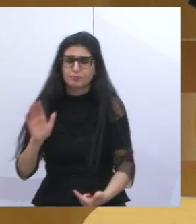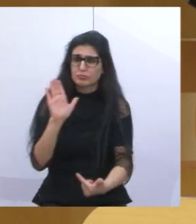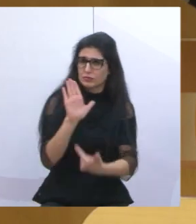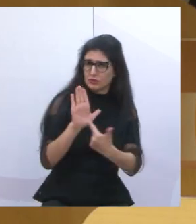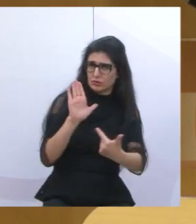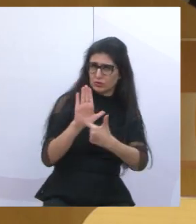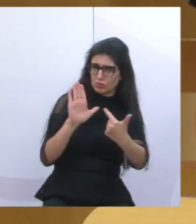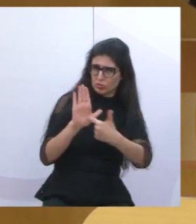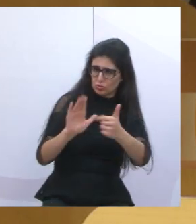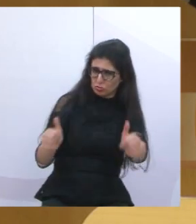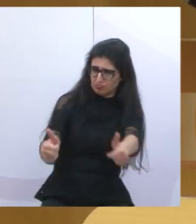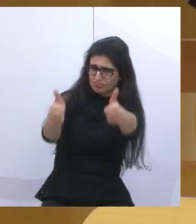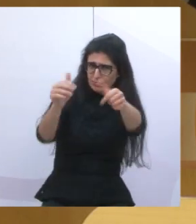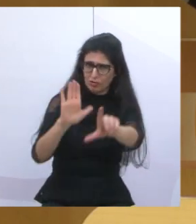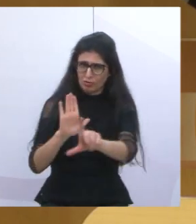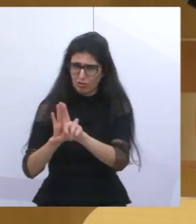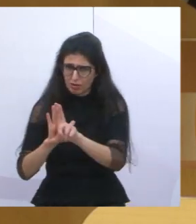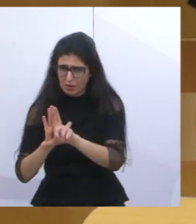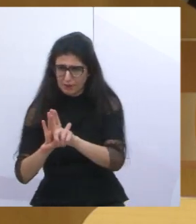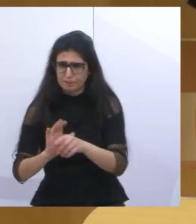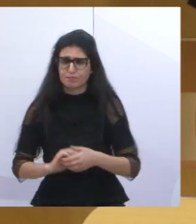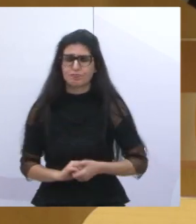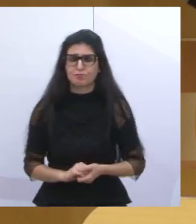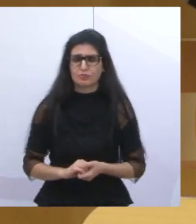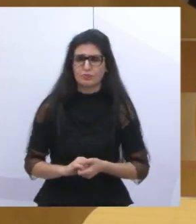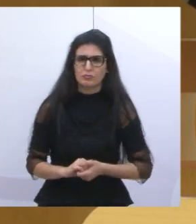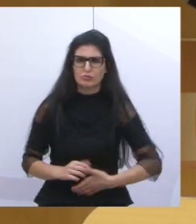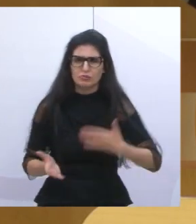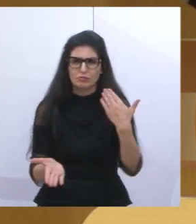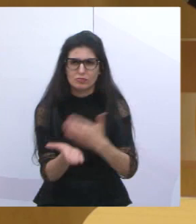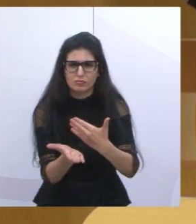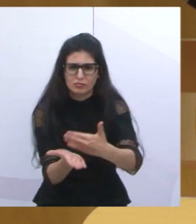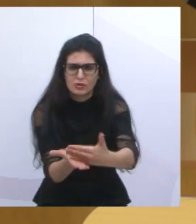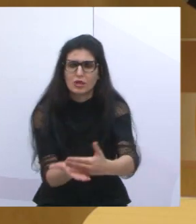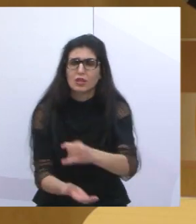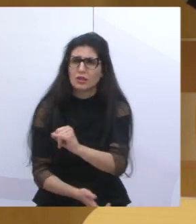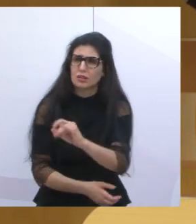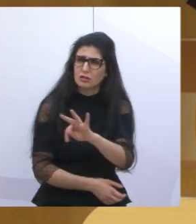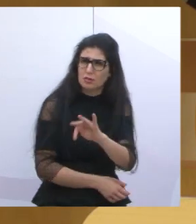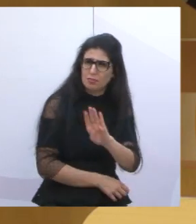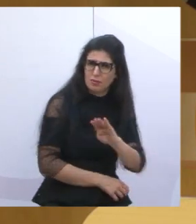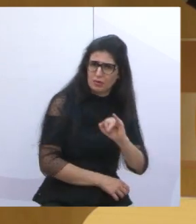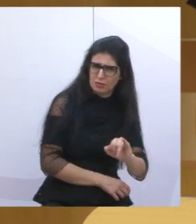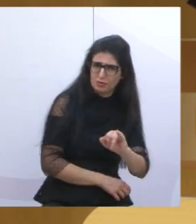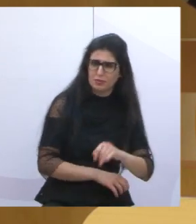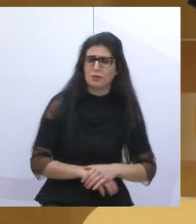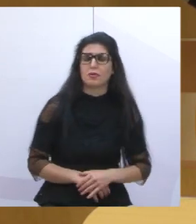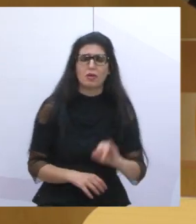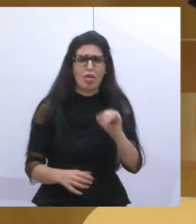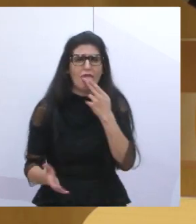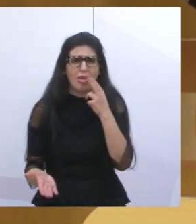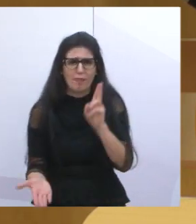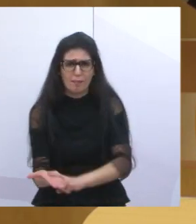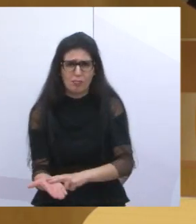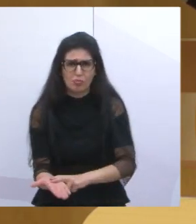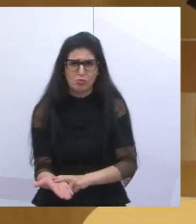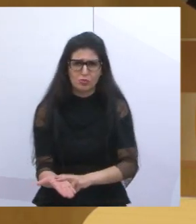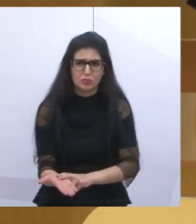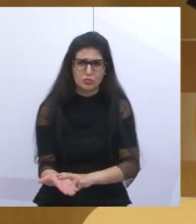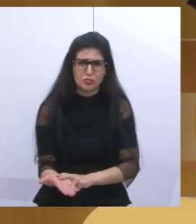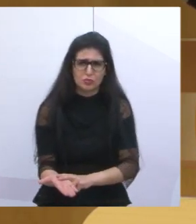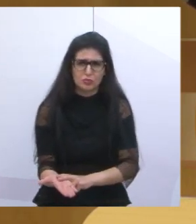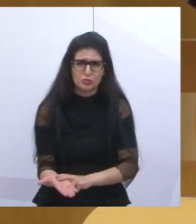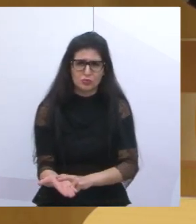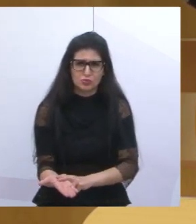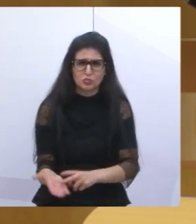benefício da lei é que nos diz ao respeito ao parcelamento do ITBI, que é o Imposto de Transmissões de